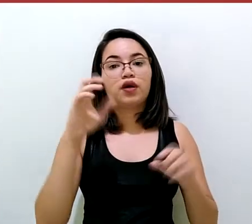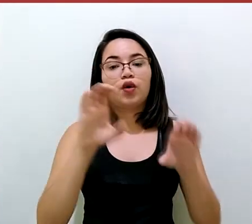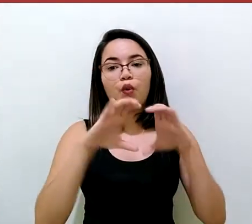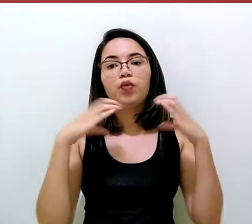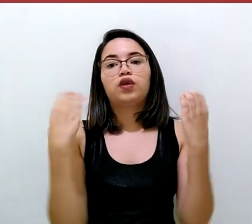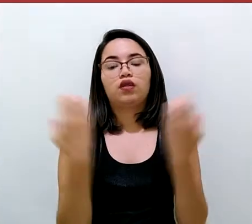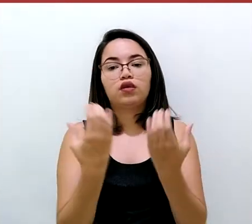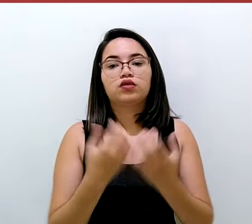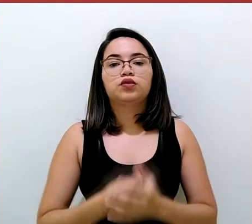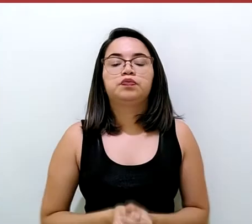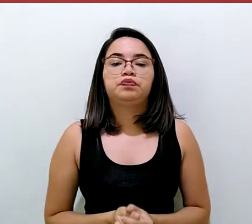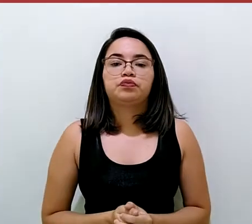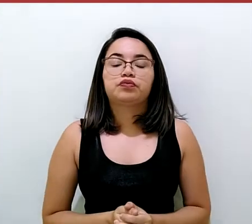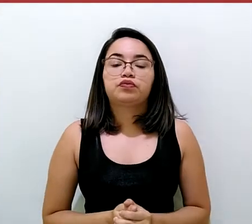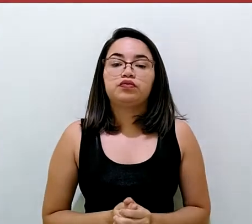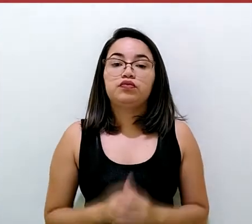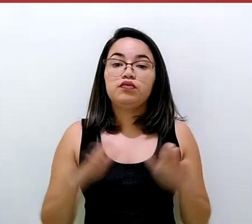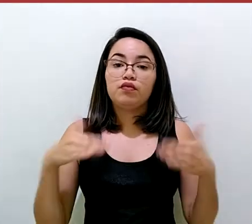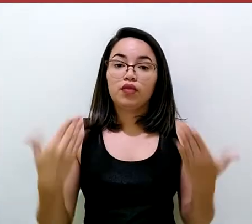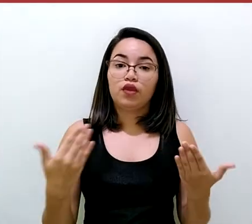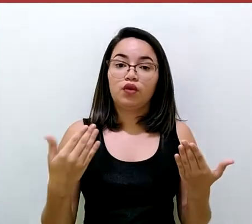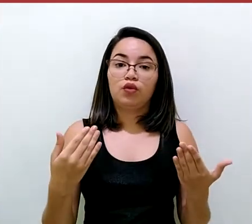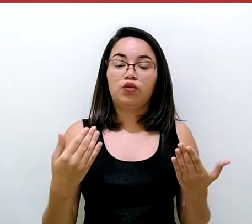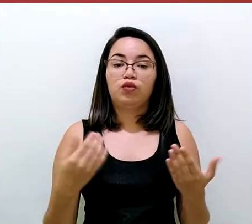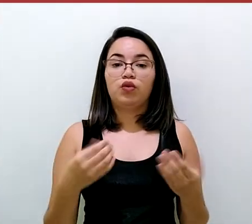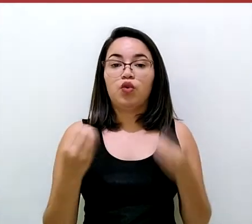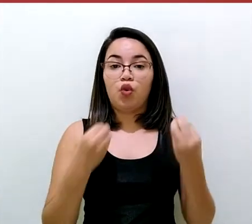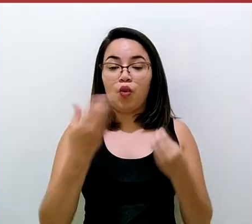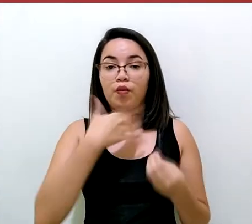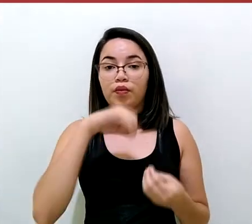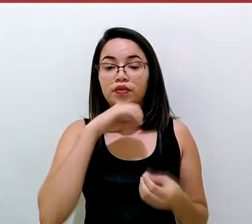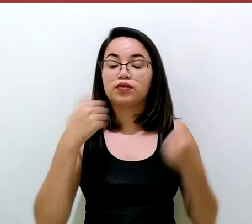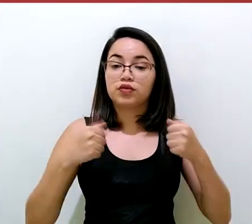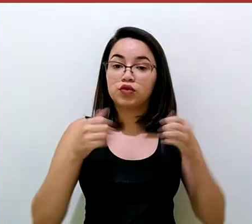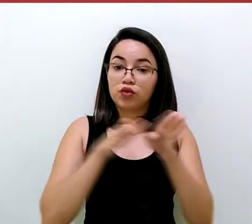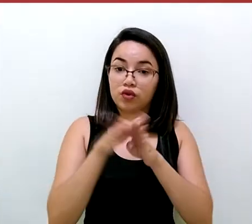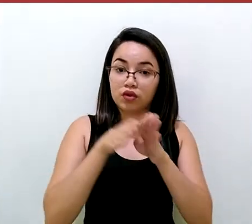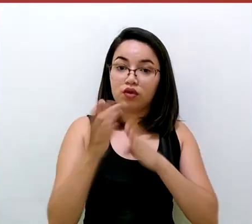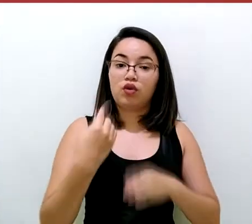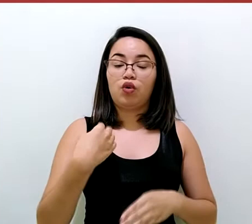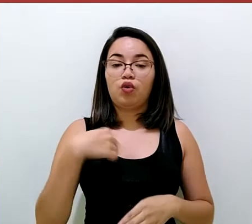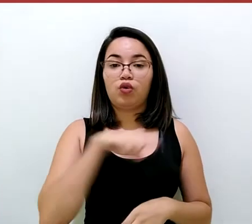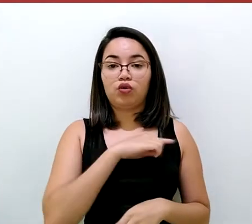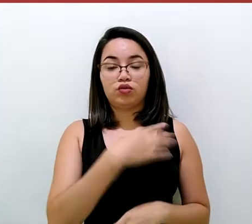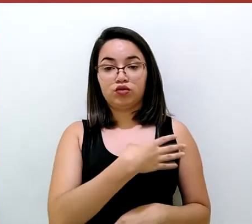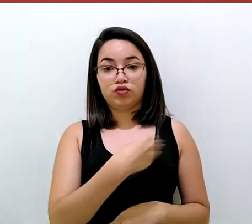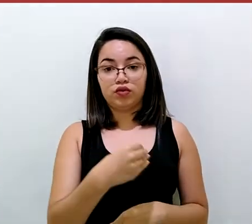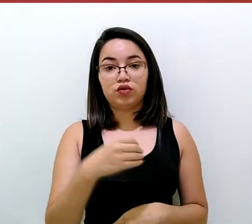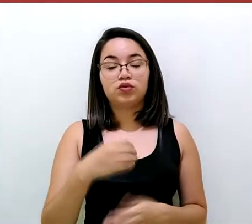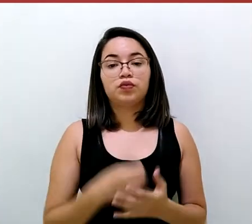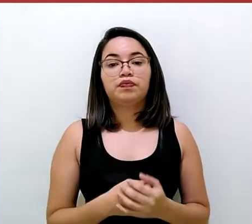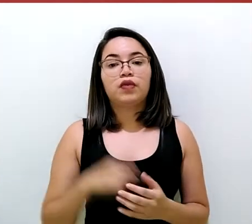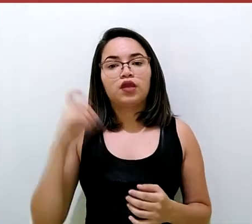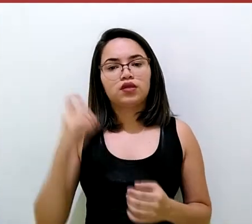para a comunidade. Então, como pais, nós precisamos orientar nossos filhos a